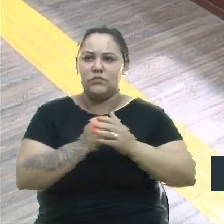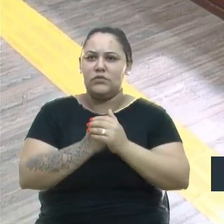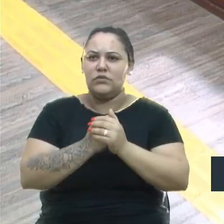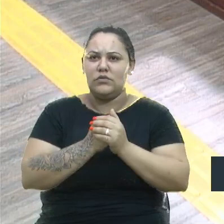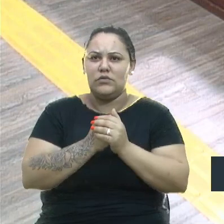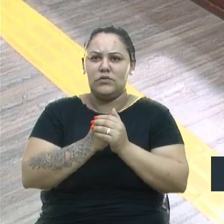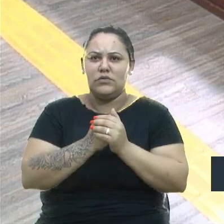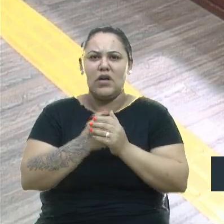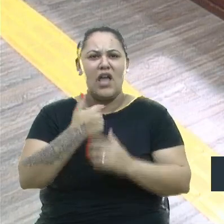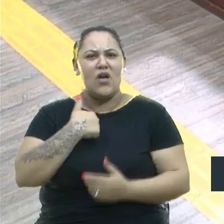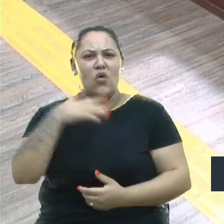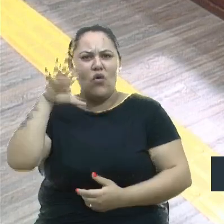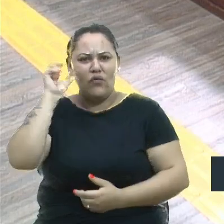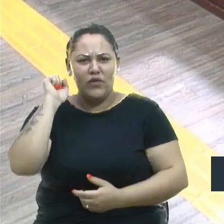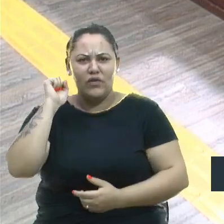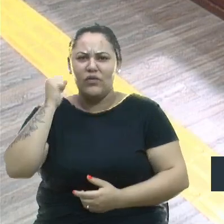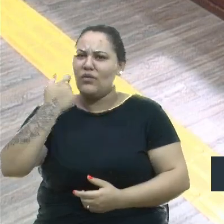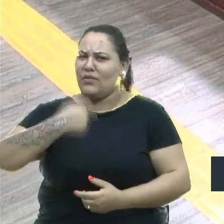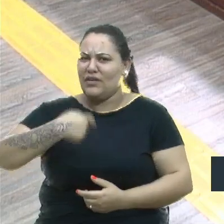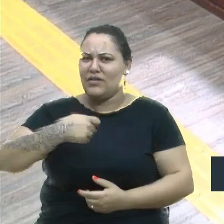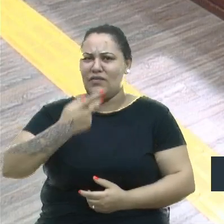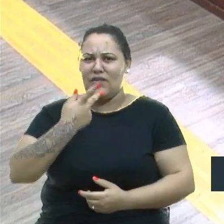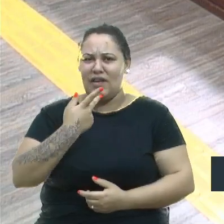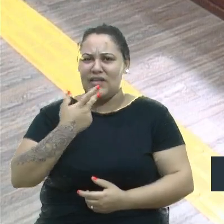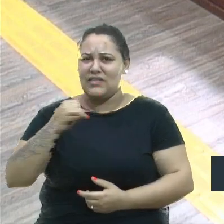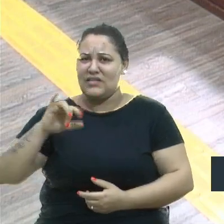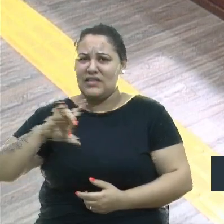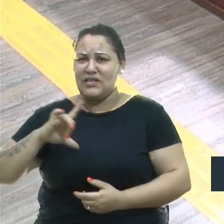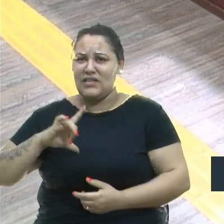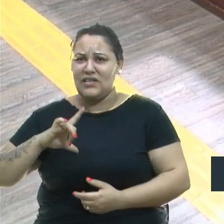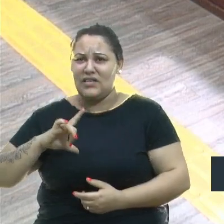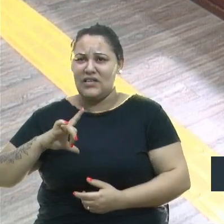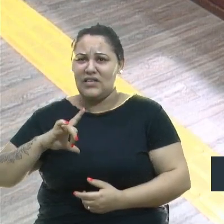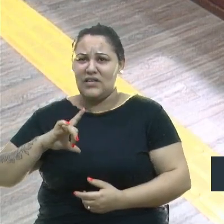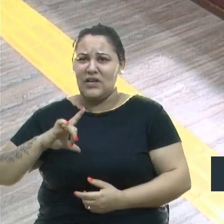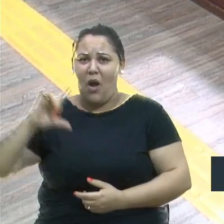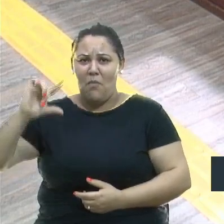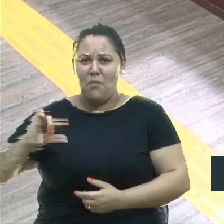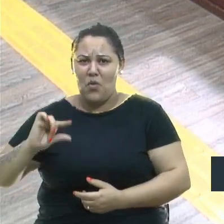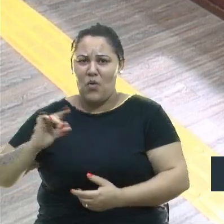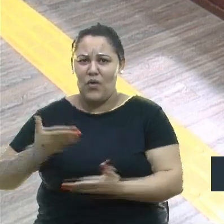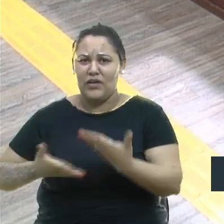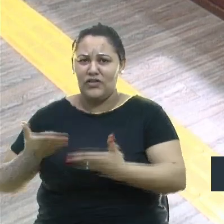ouvindo e tenho que dizer que se tem baixo clero, acho que eu estou um pouco abaixo do baixo clero.